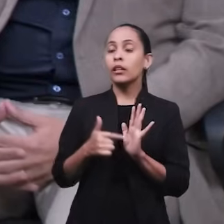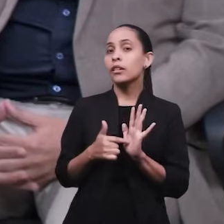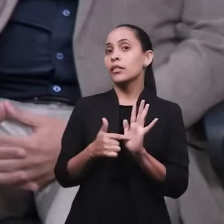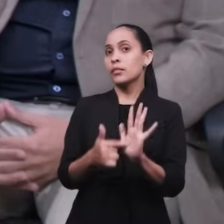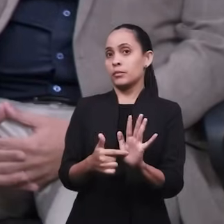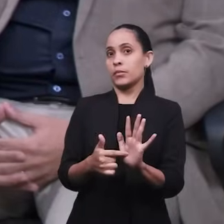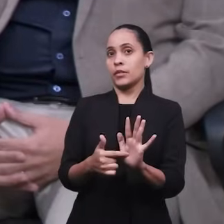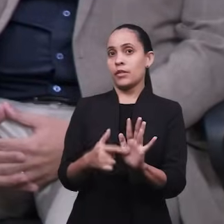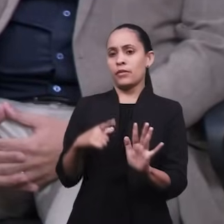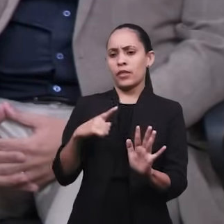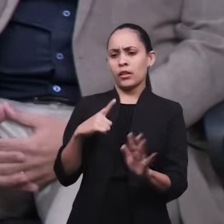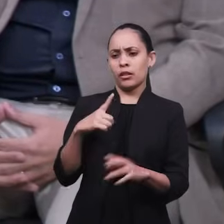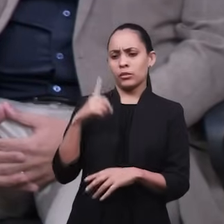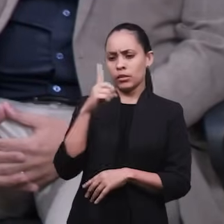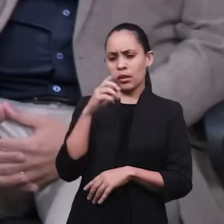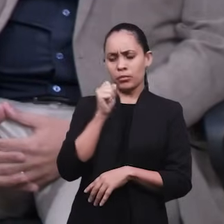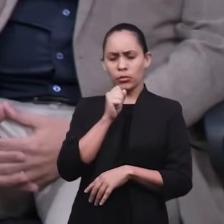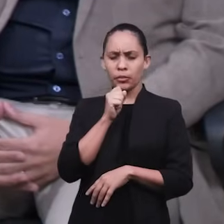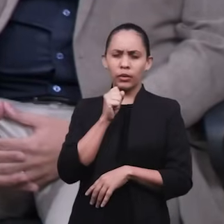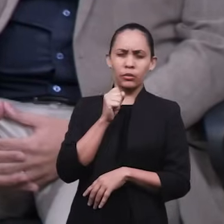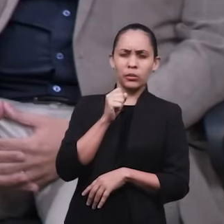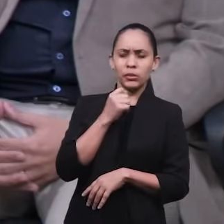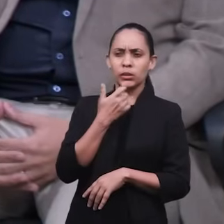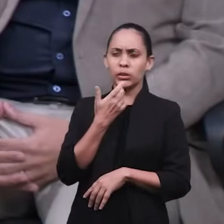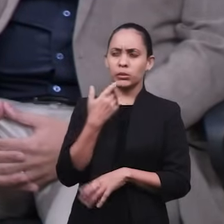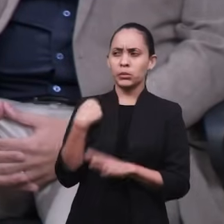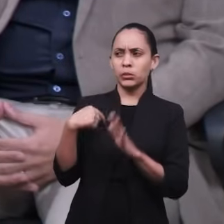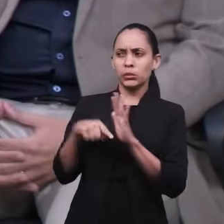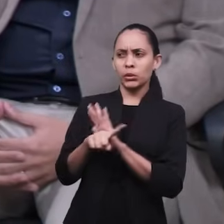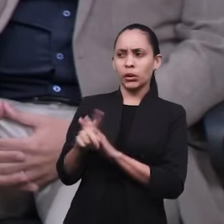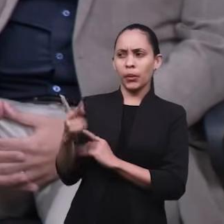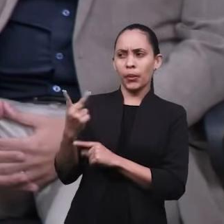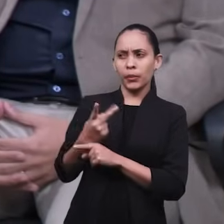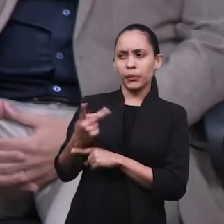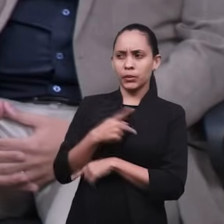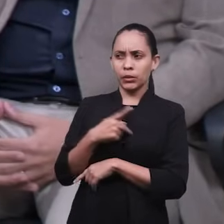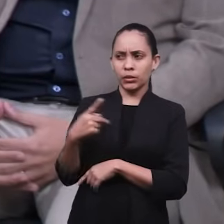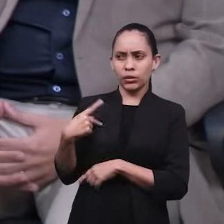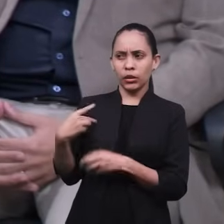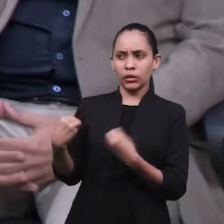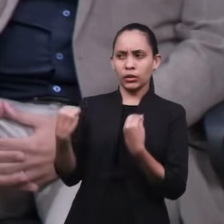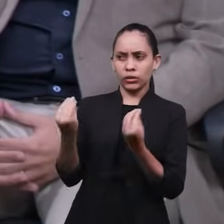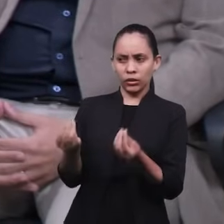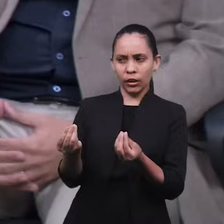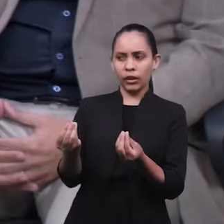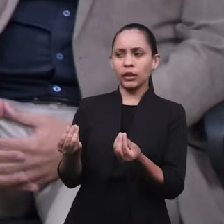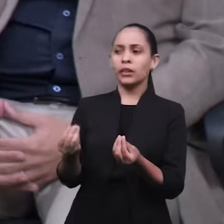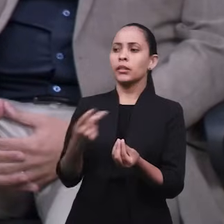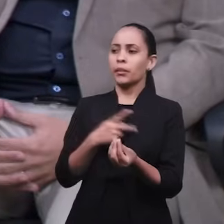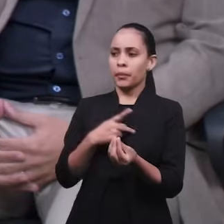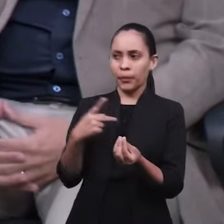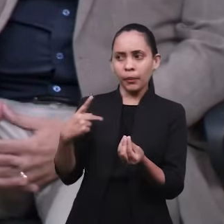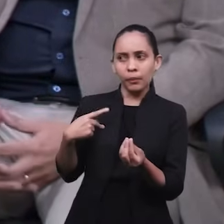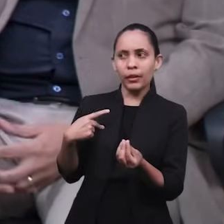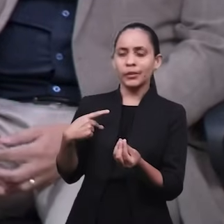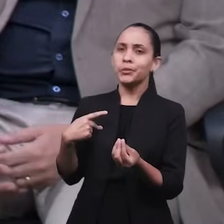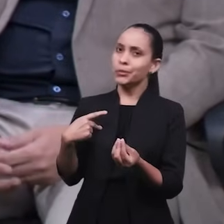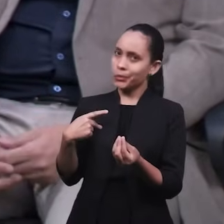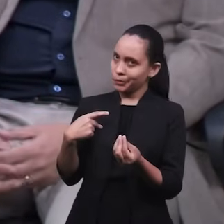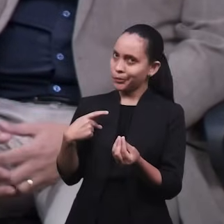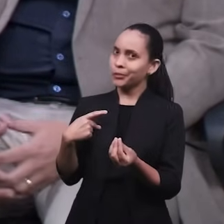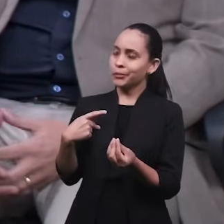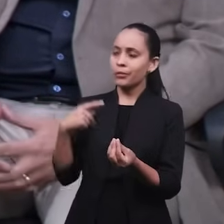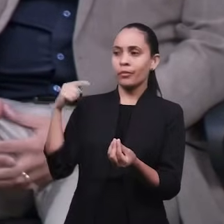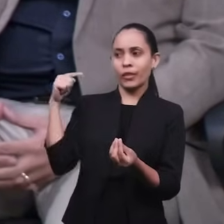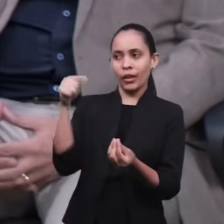me mostrar, e foi até no final de semana. Eu falei, olha, procure para o seu pastor, passe para o seu pastor, justamente o que você falou, passe para o seu pastor,